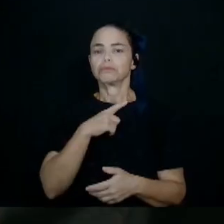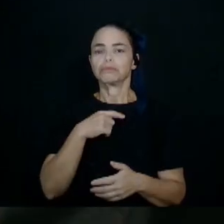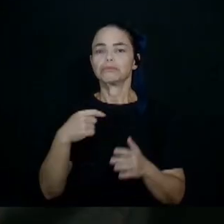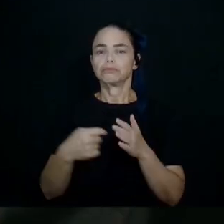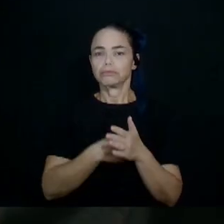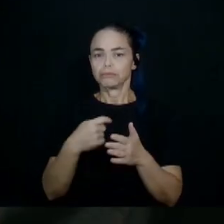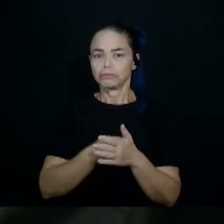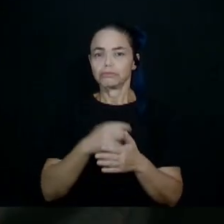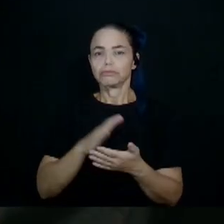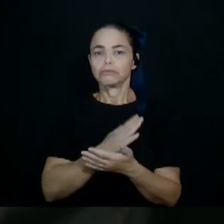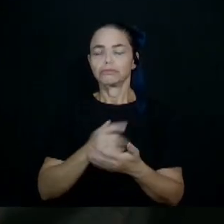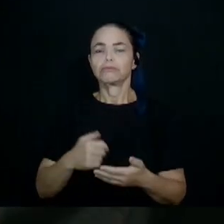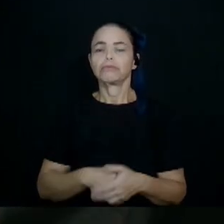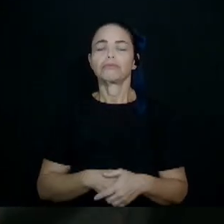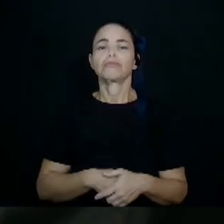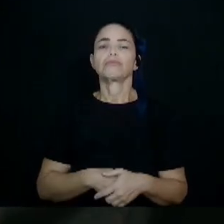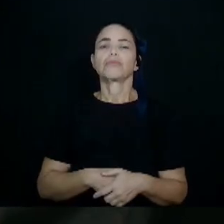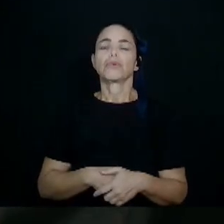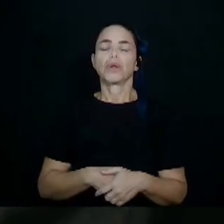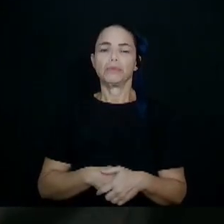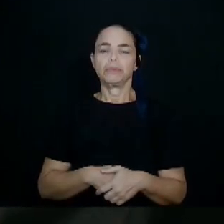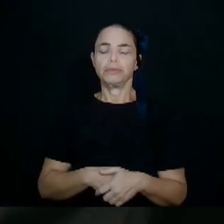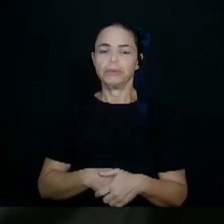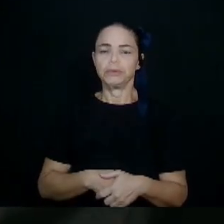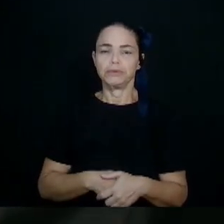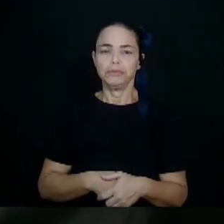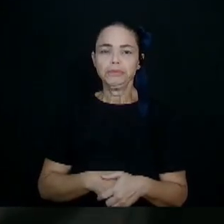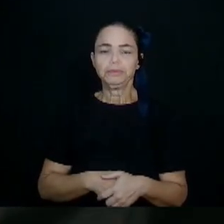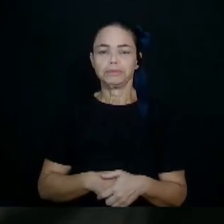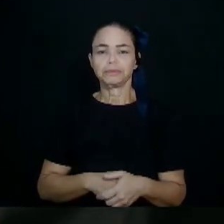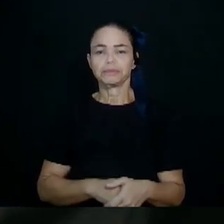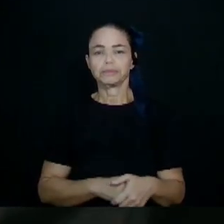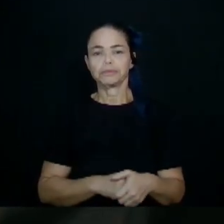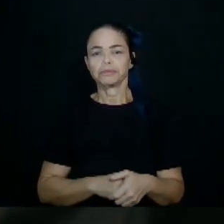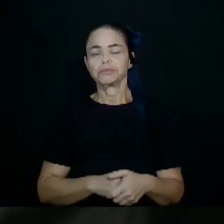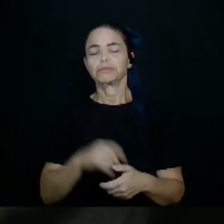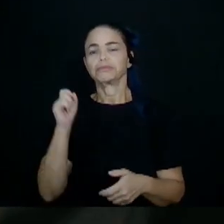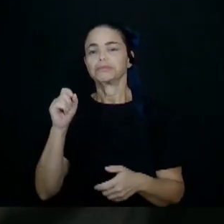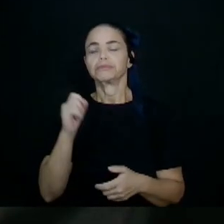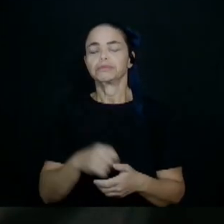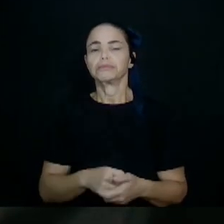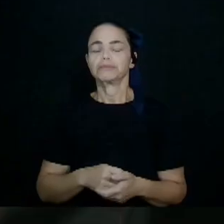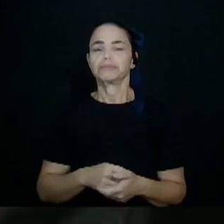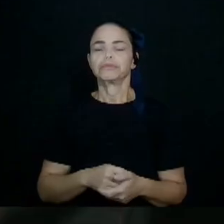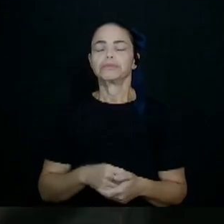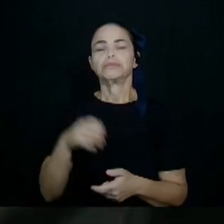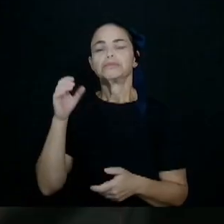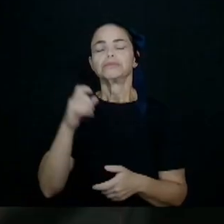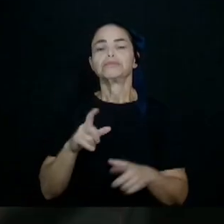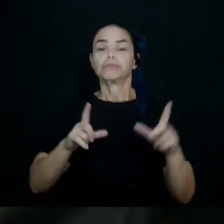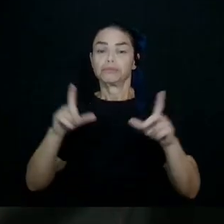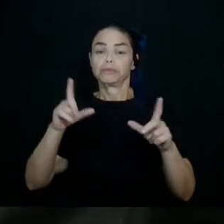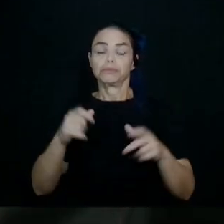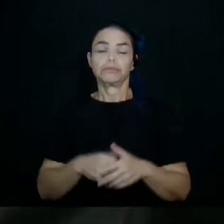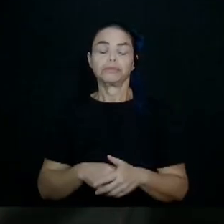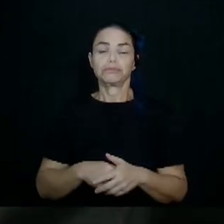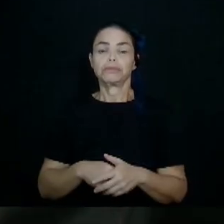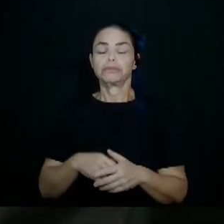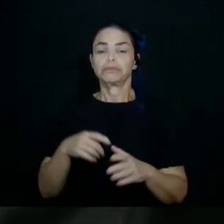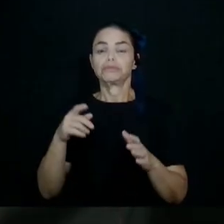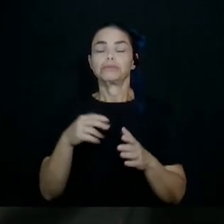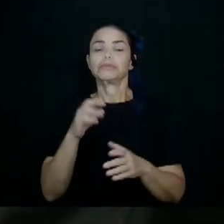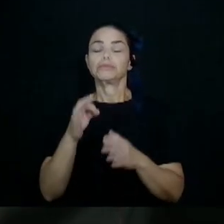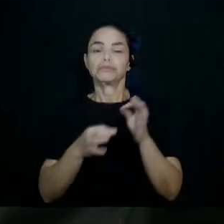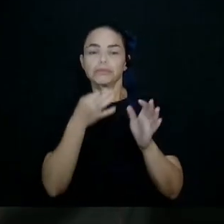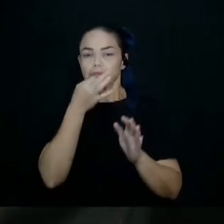perguntas. Então, vamos lá, vamos ver quem é que tá com a gente e o que os nossos telespectadores têm a dizer sobre essa questão